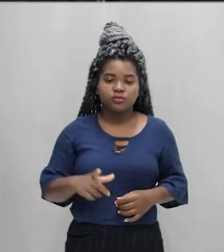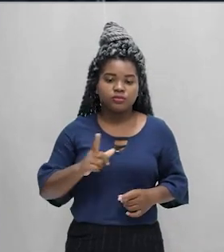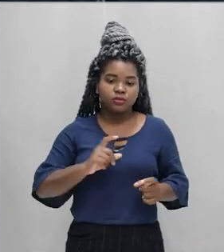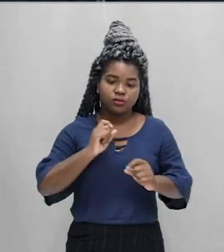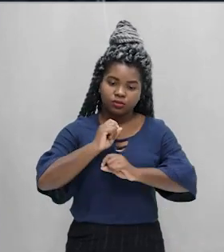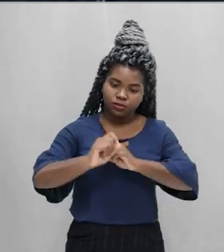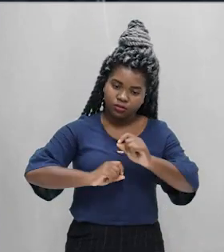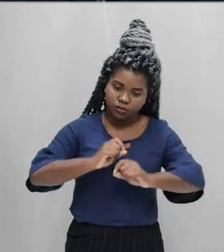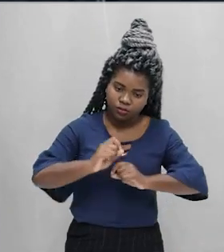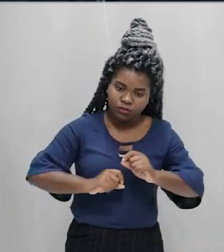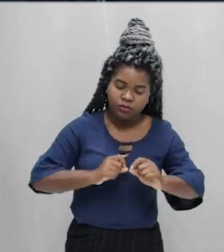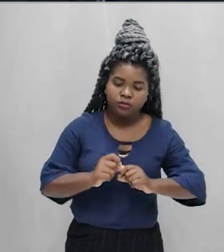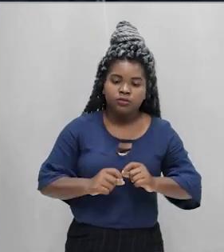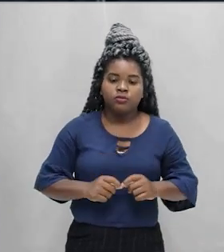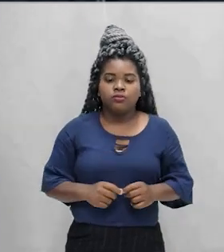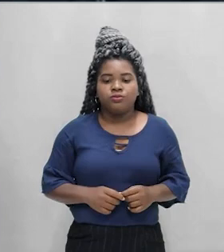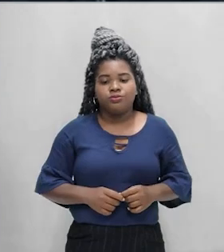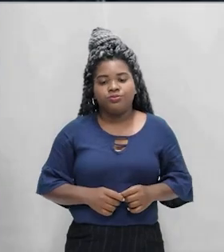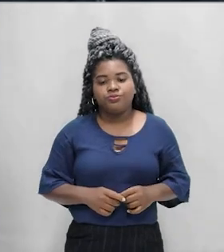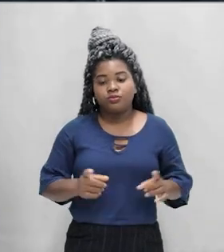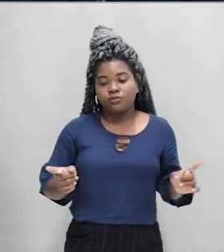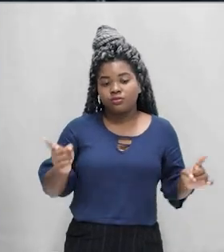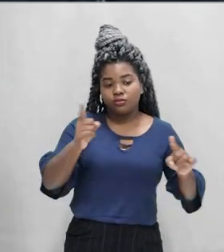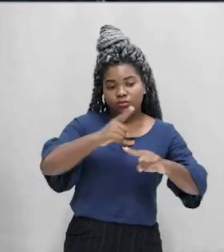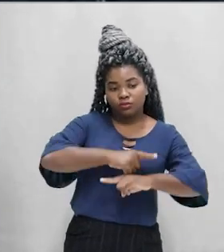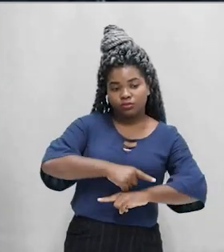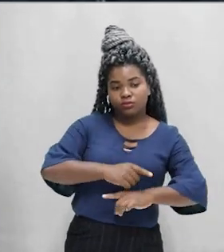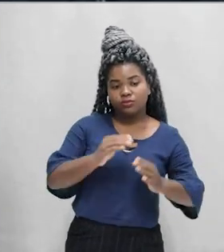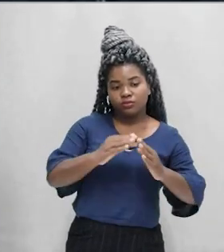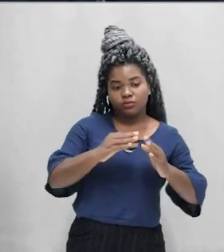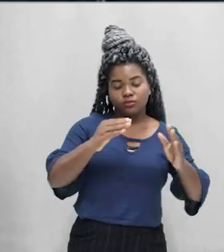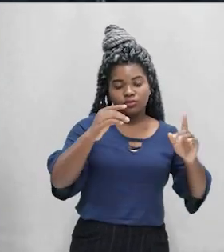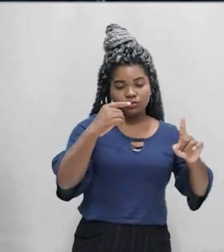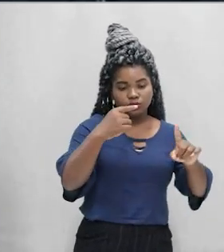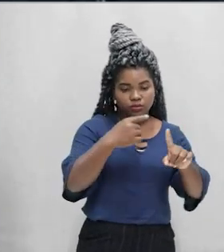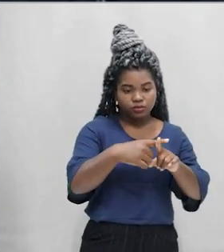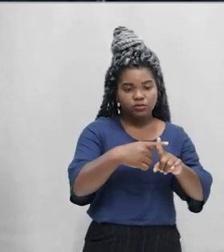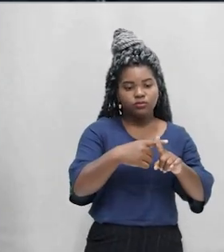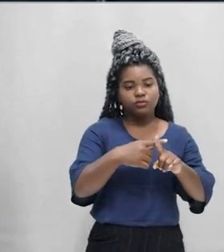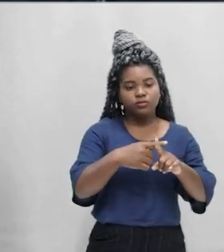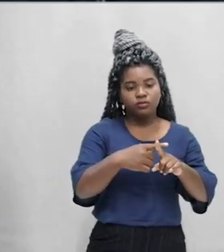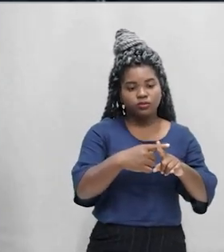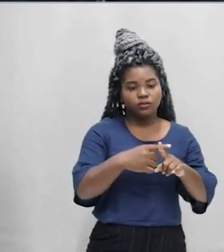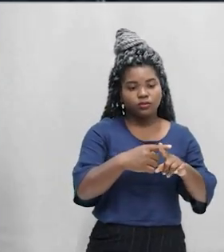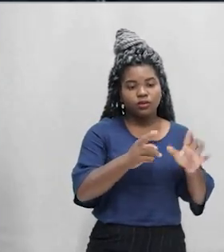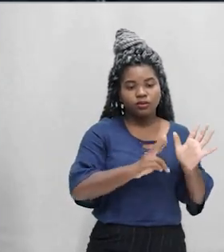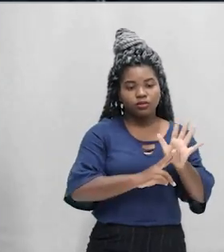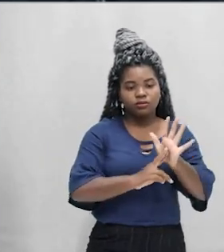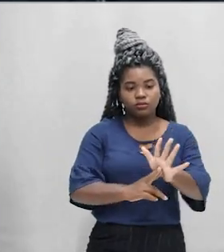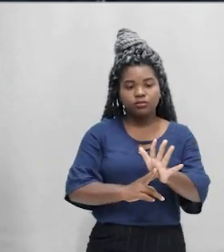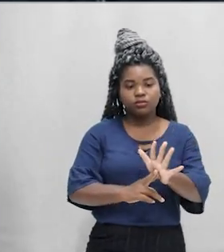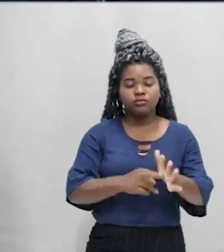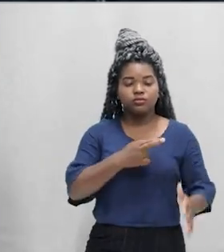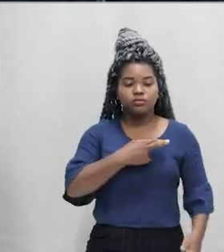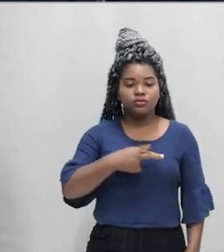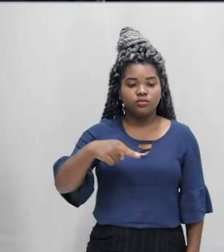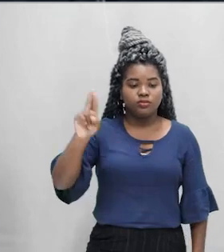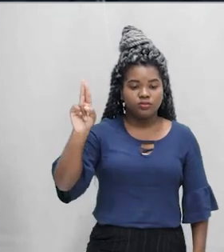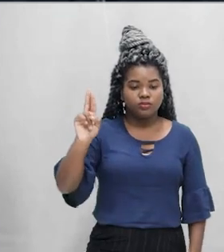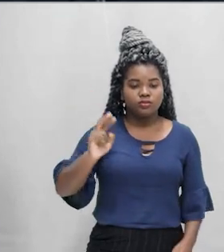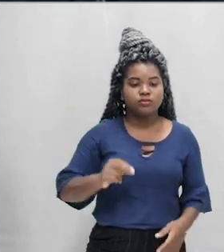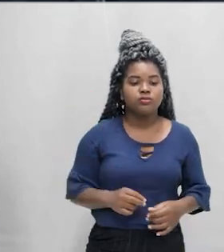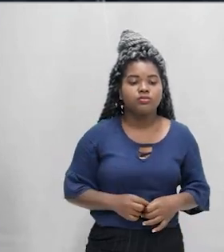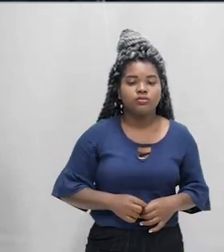do clero. Então, uma oposição à igreja, né? Que representa o religioso, tá